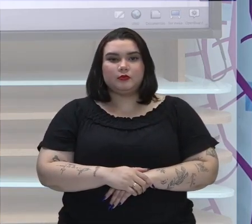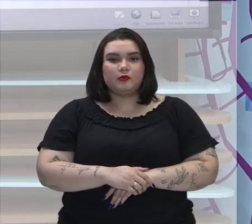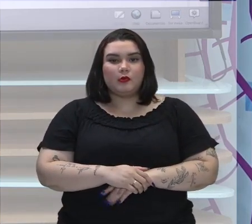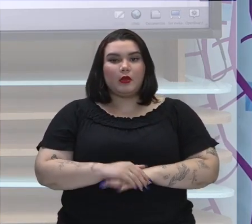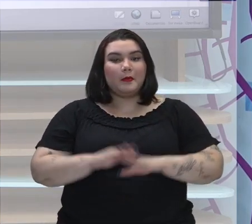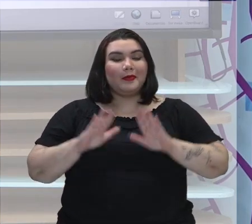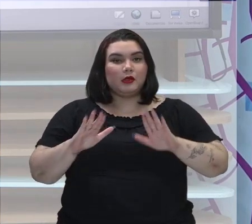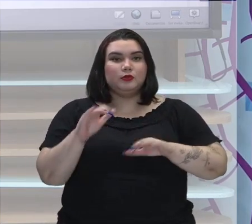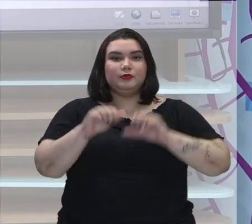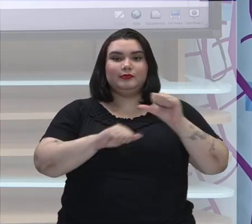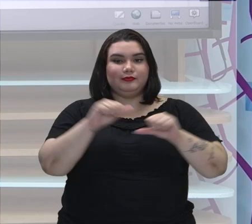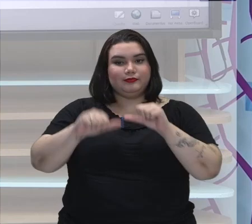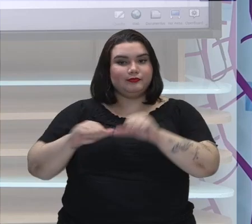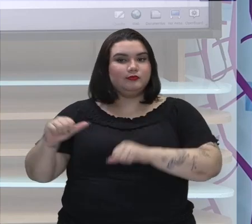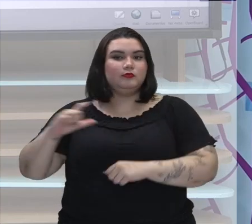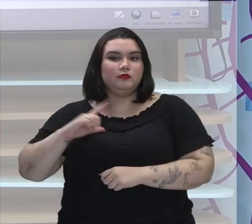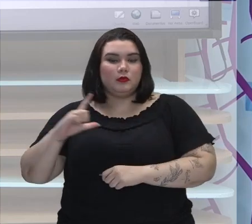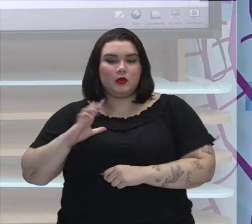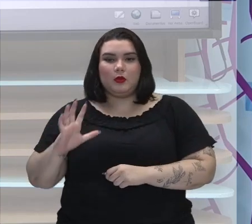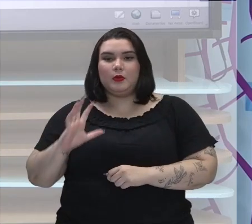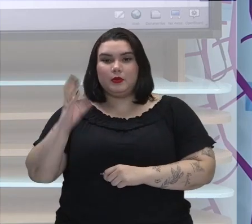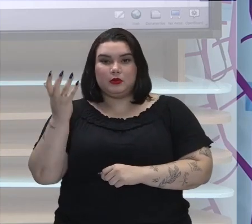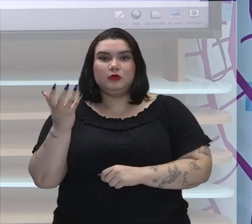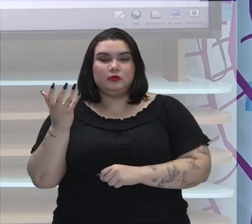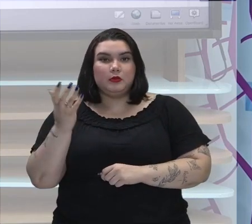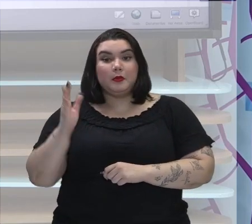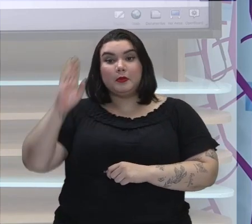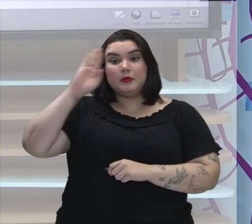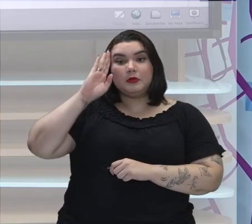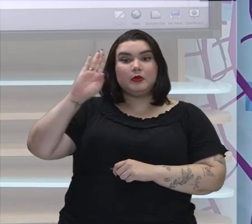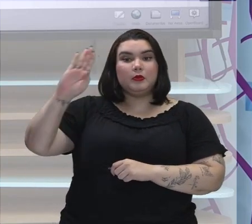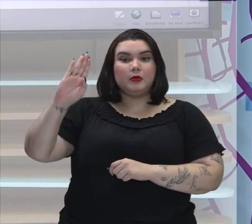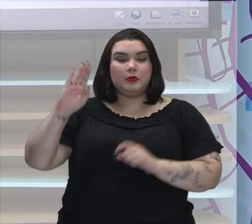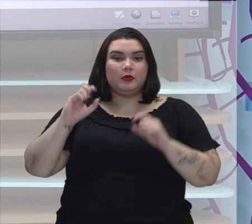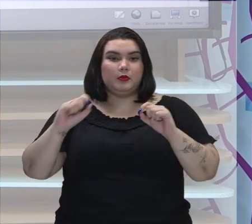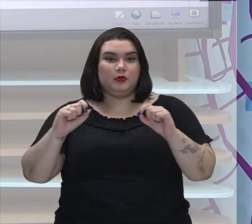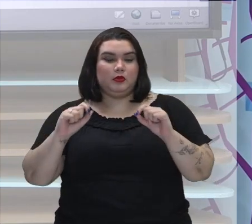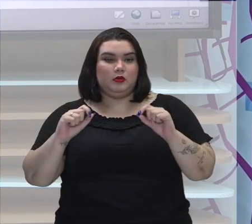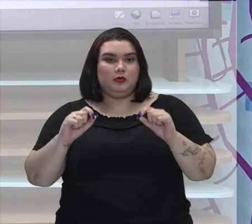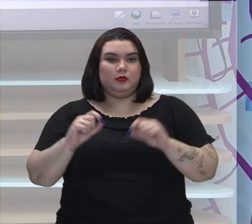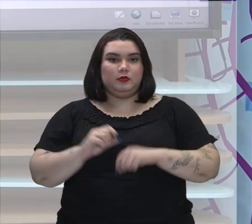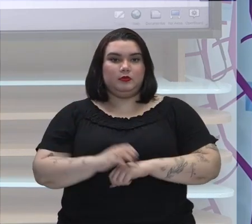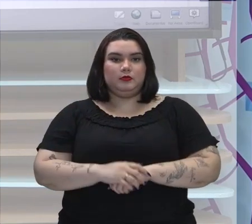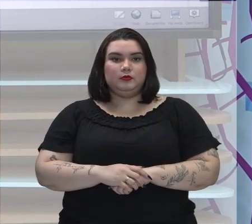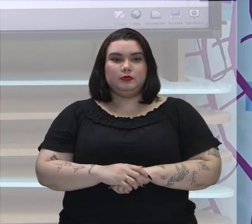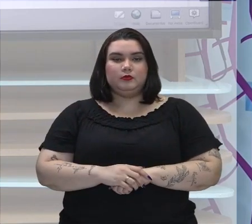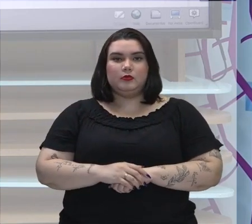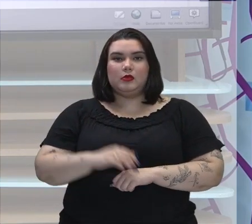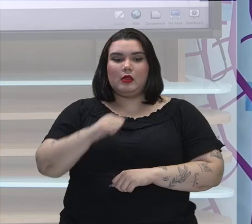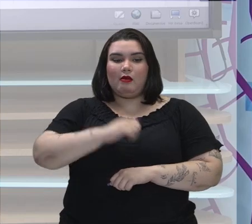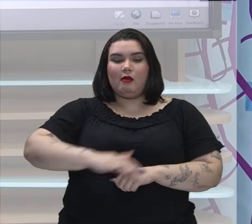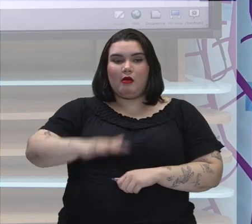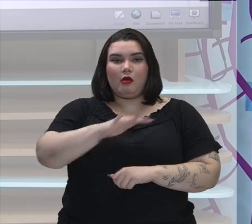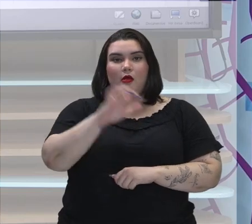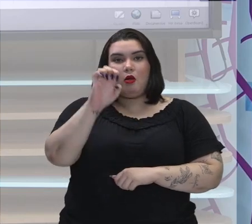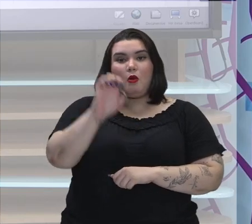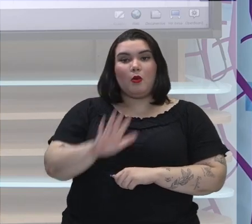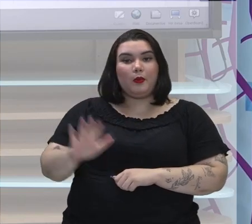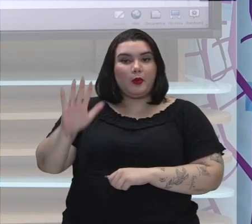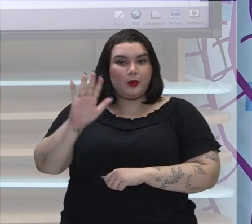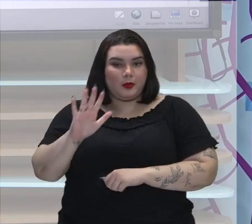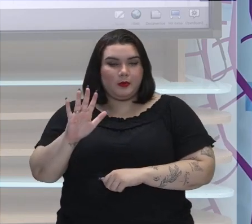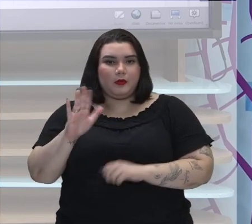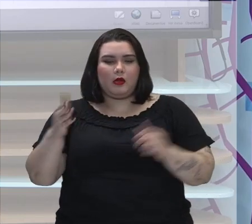mudanças estavam ocorrendo principalmente, né, no cenário europeu. Né? Estamos